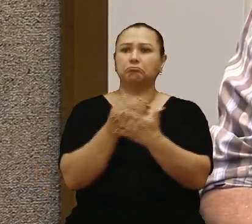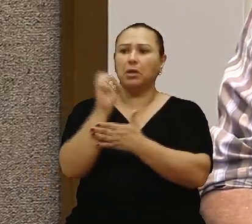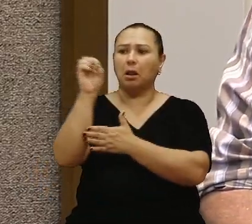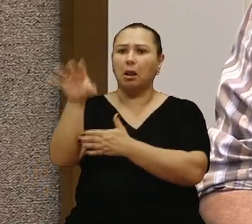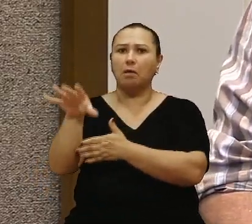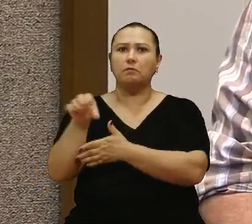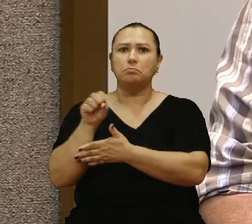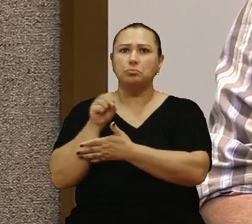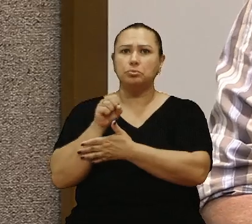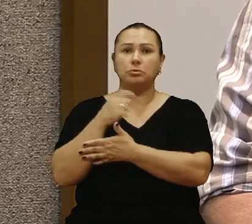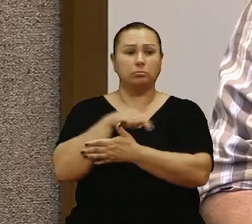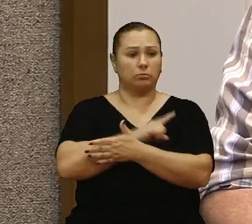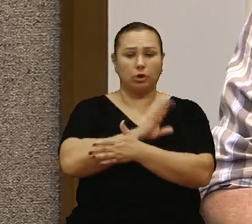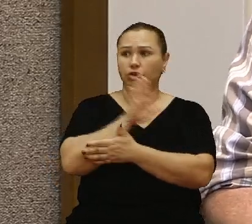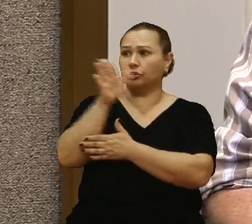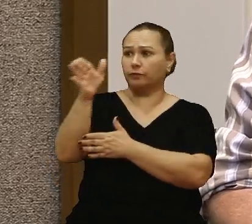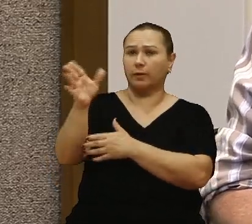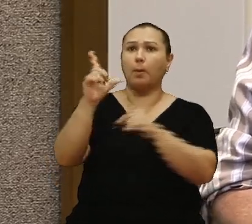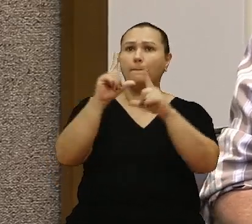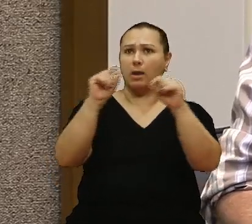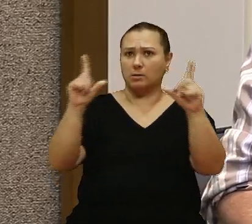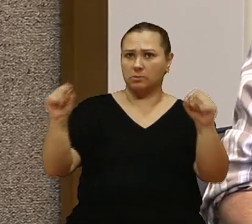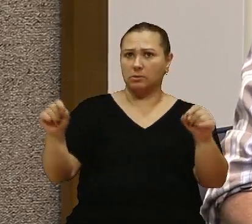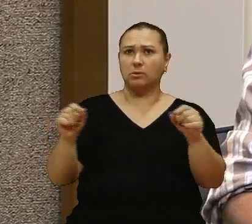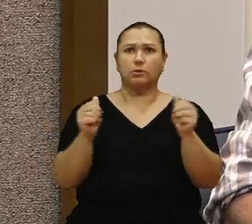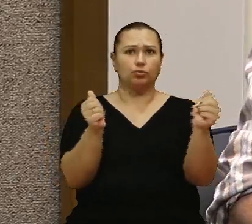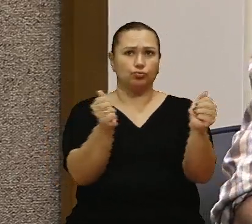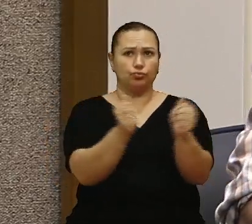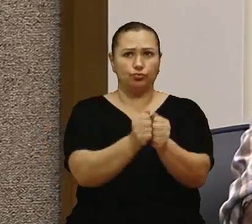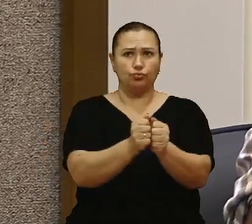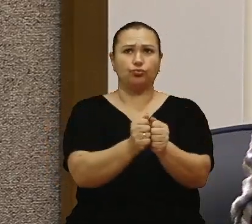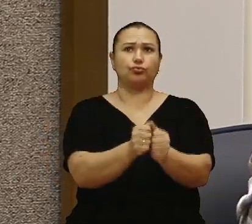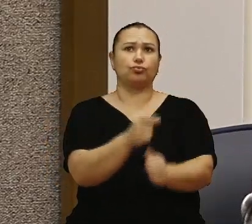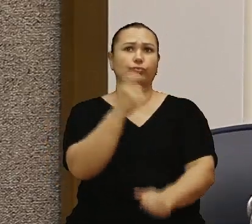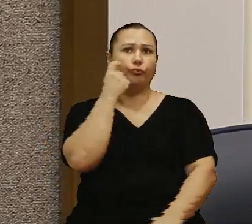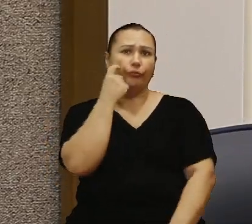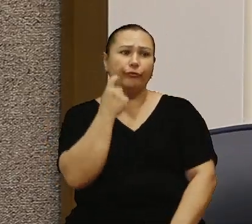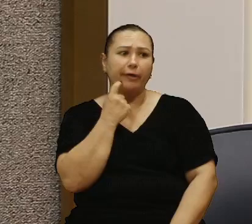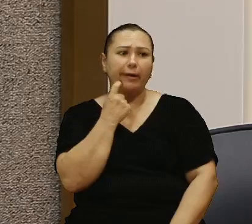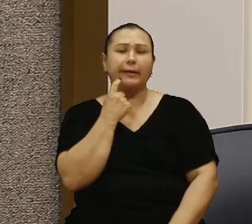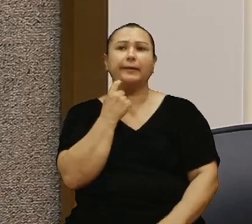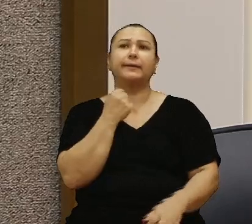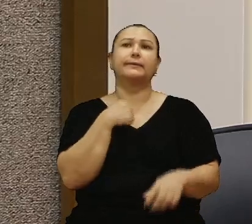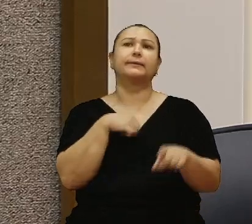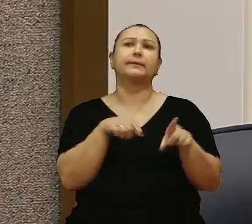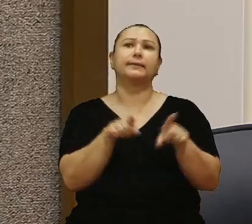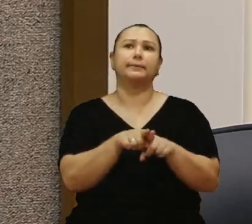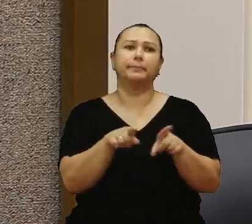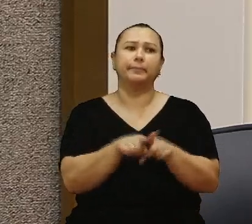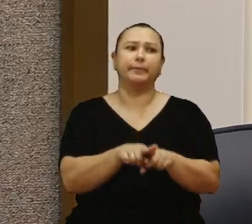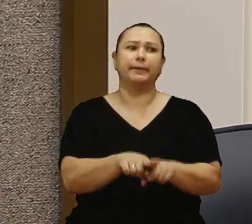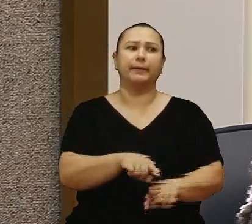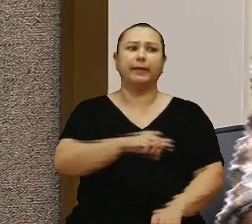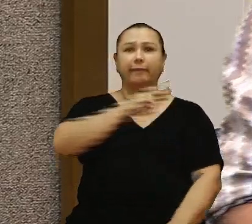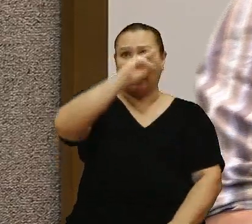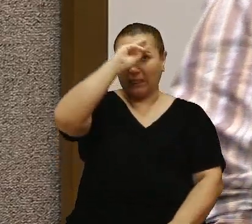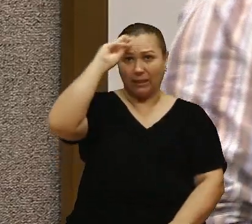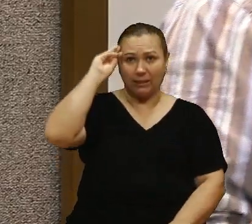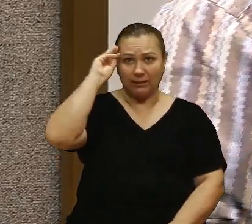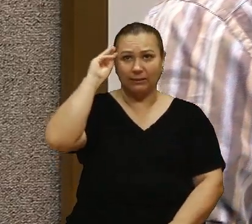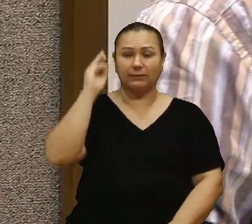Nós estivemos em Brasília, inclusive numa boa companhia com o Wagner Petrini e o Valim.